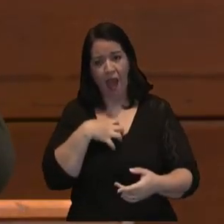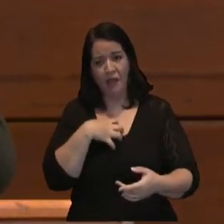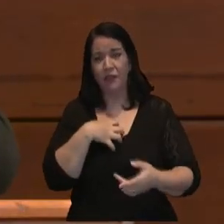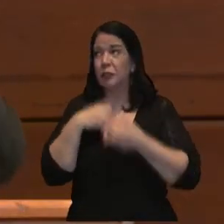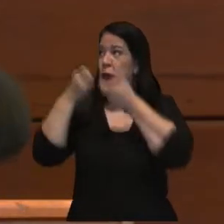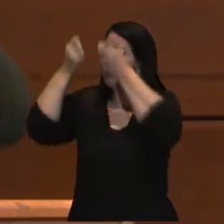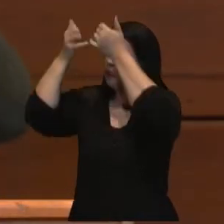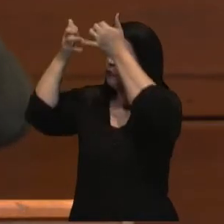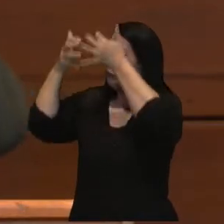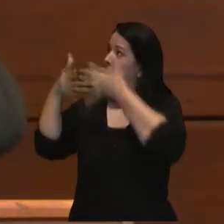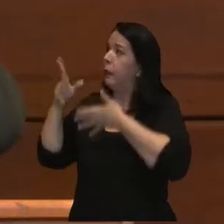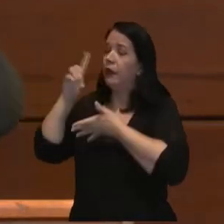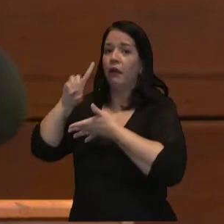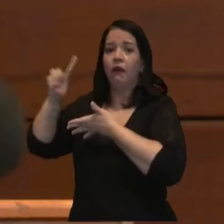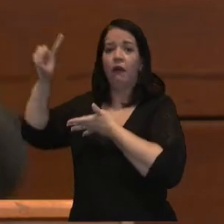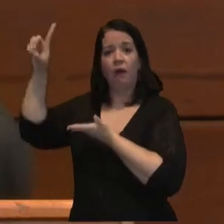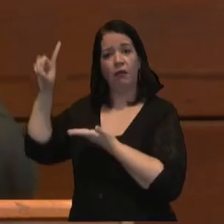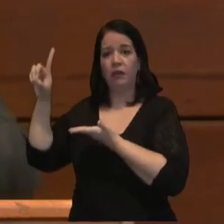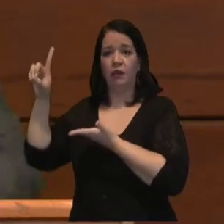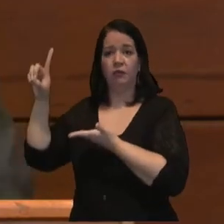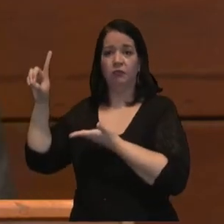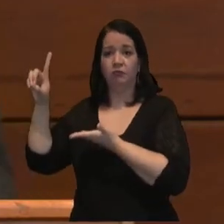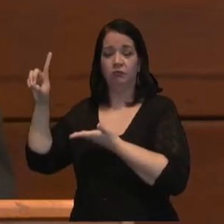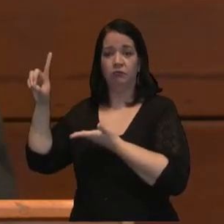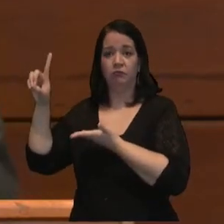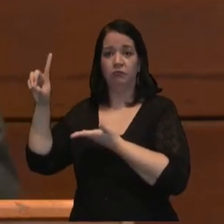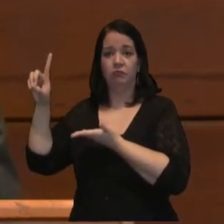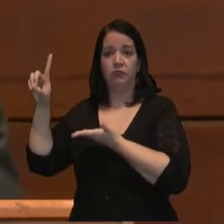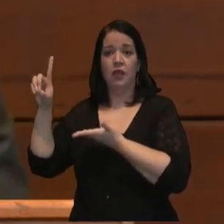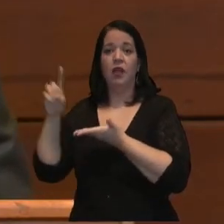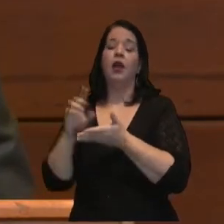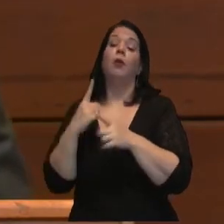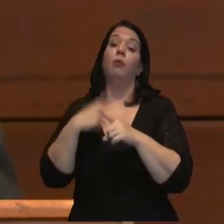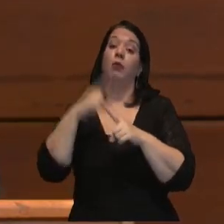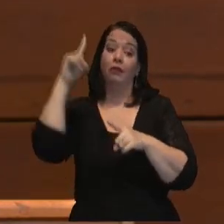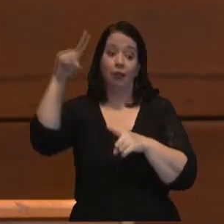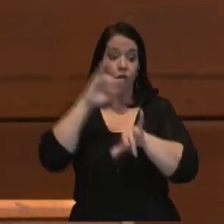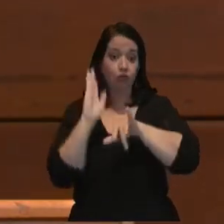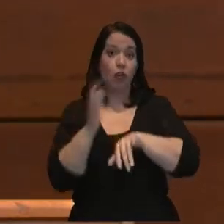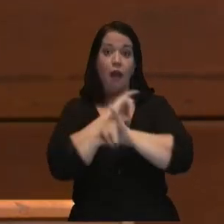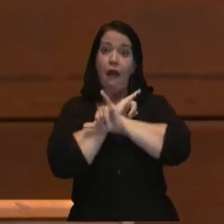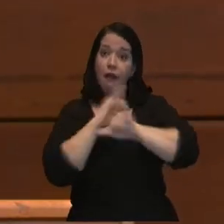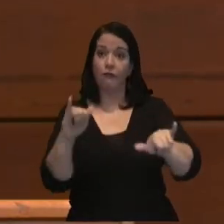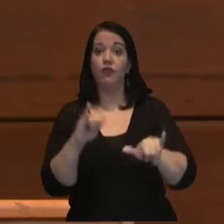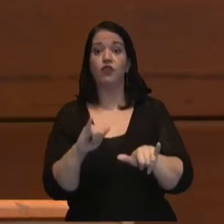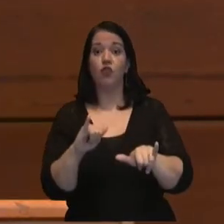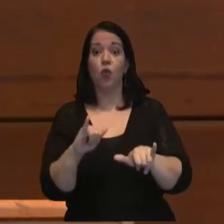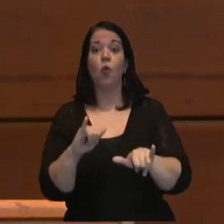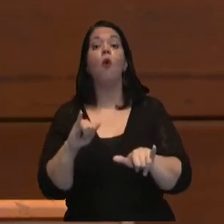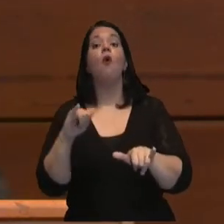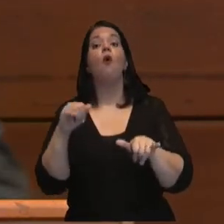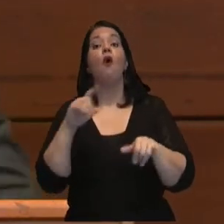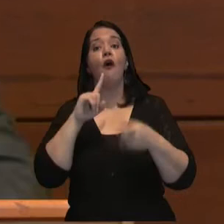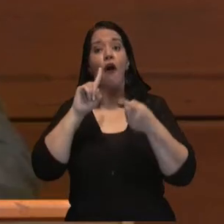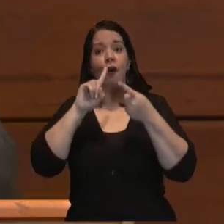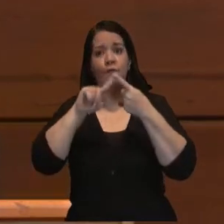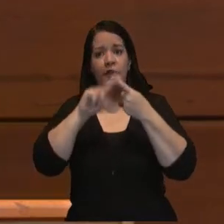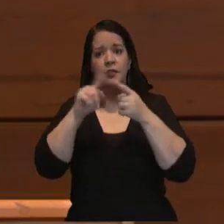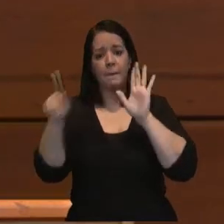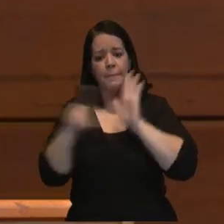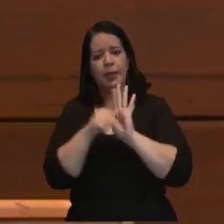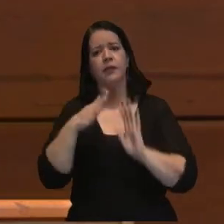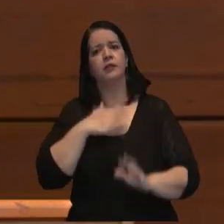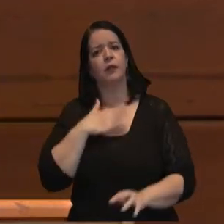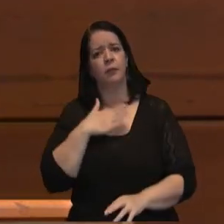Eliseu fez, pois está escrito: minha é a vingança, eu retribuirei, declarou